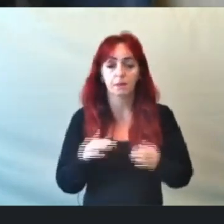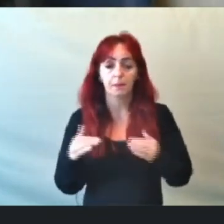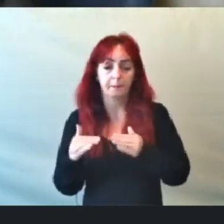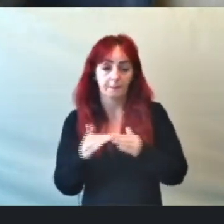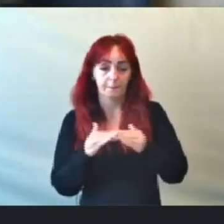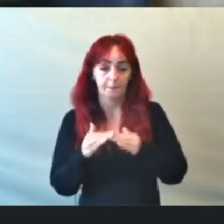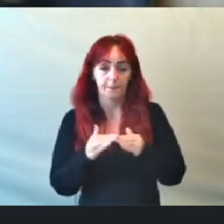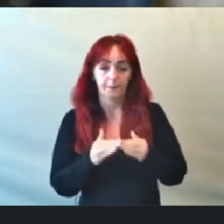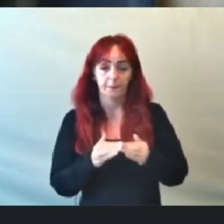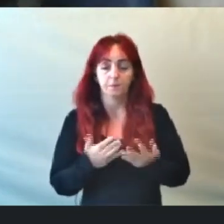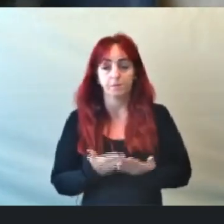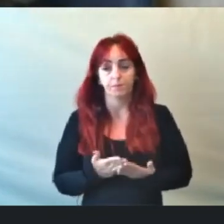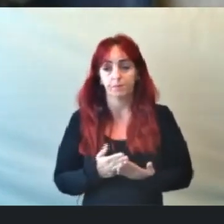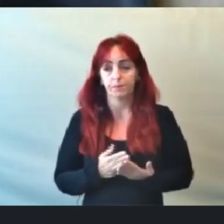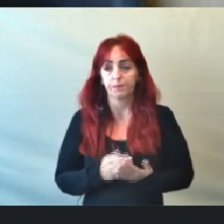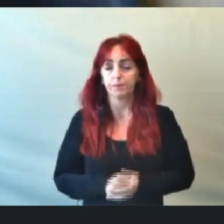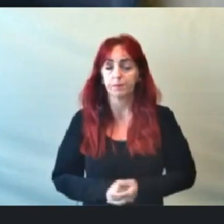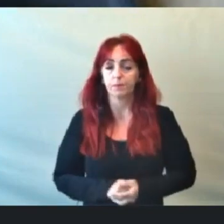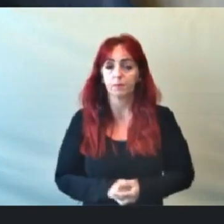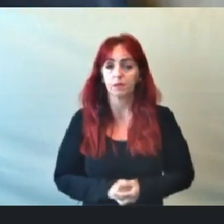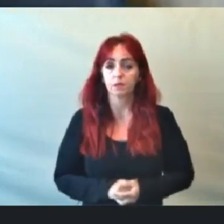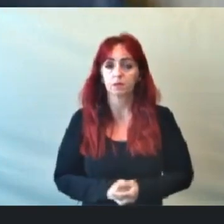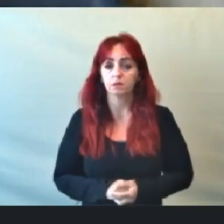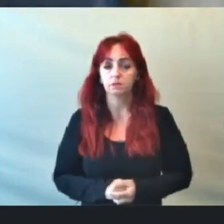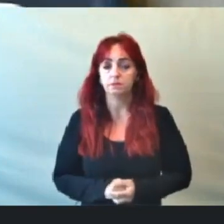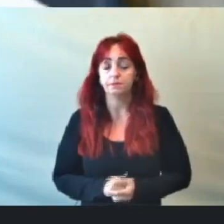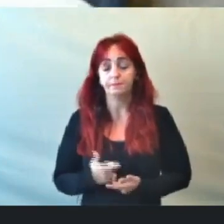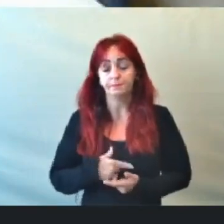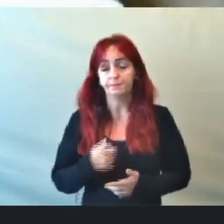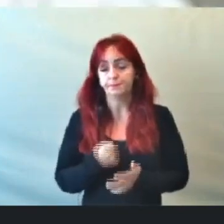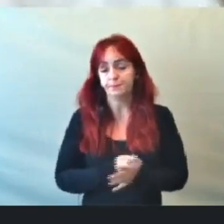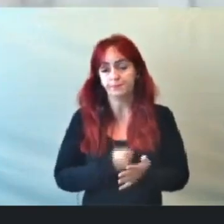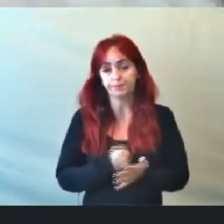Né? São esses desafios. Obrigado.